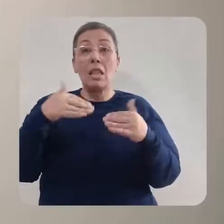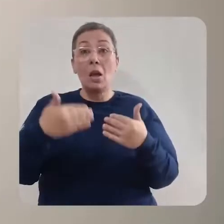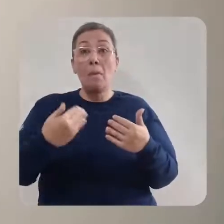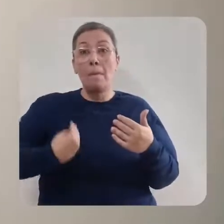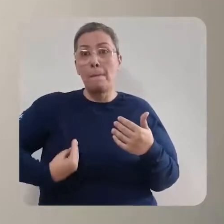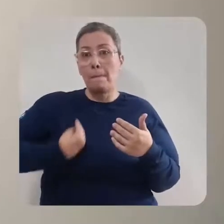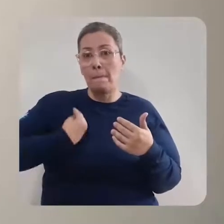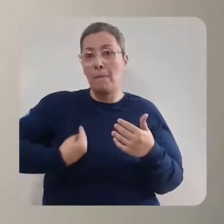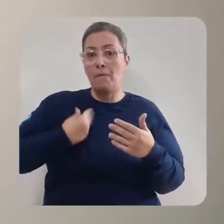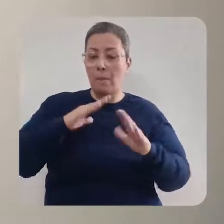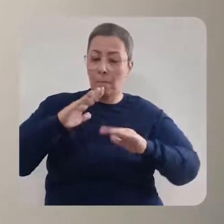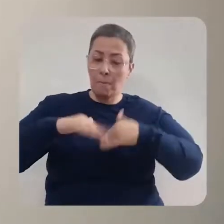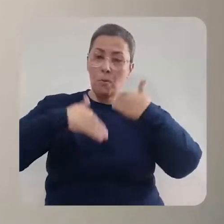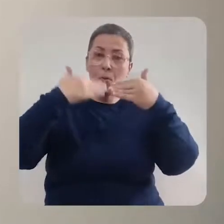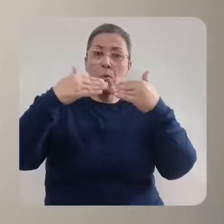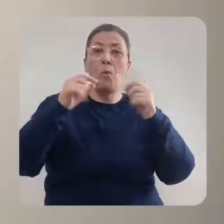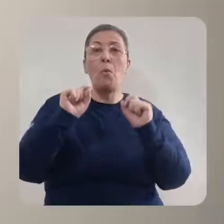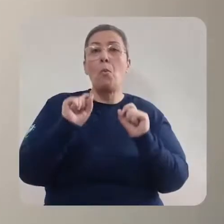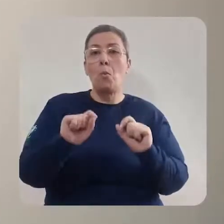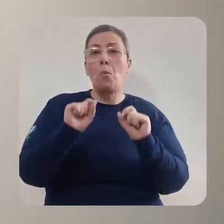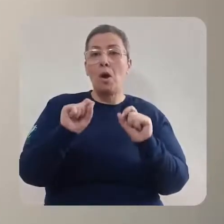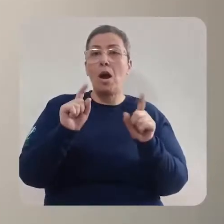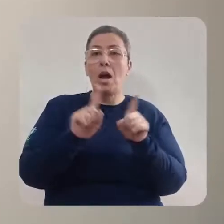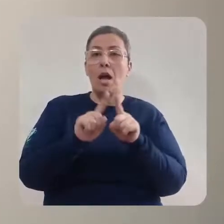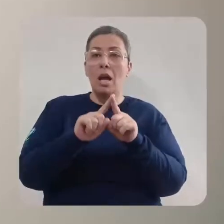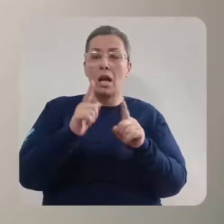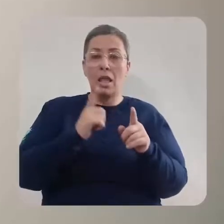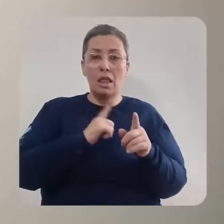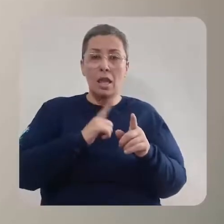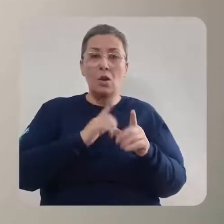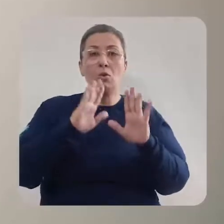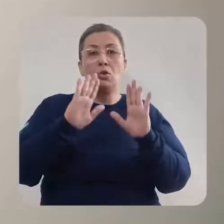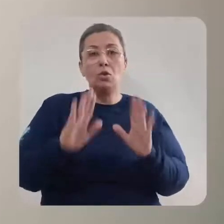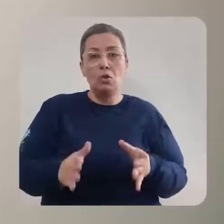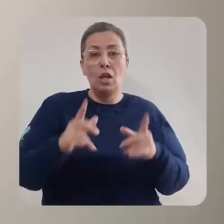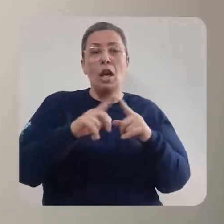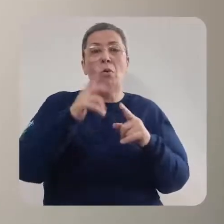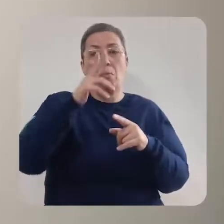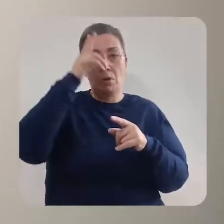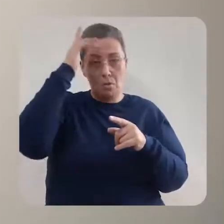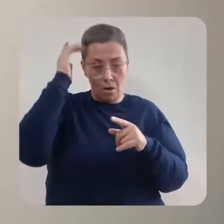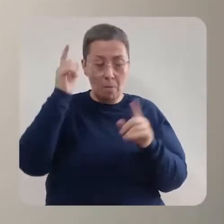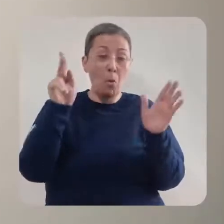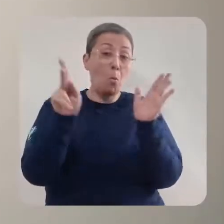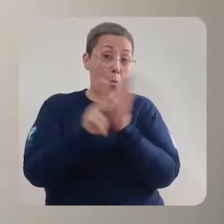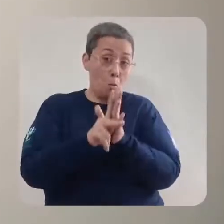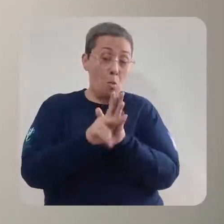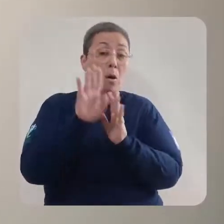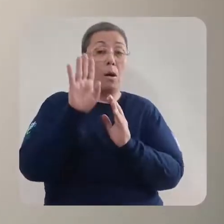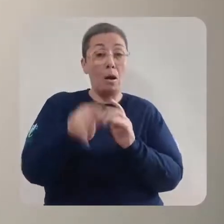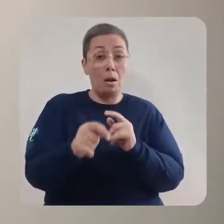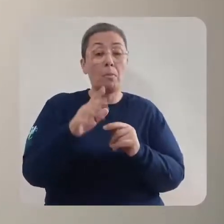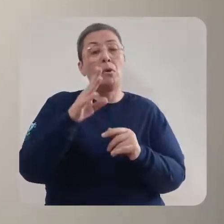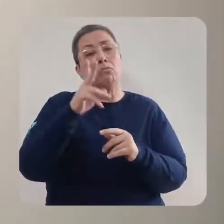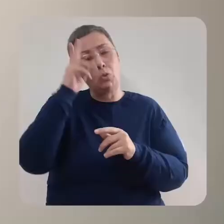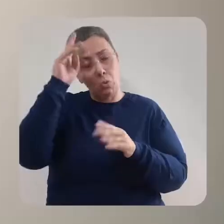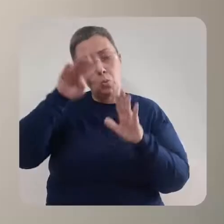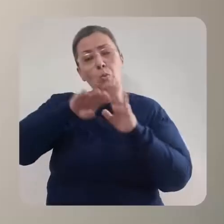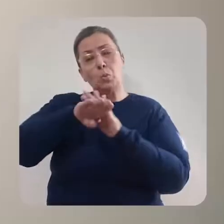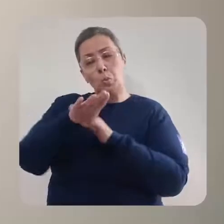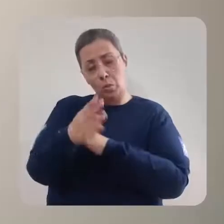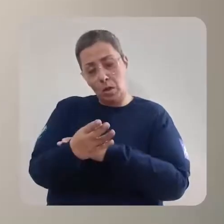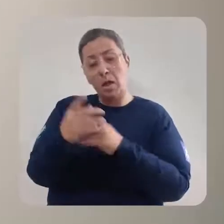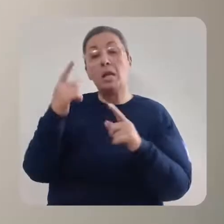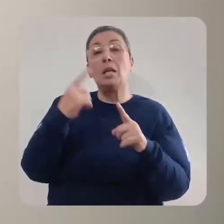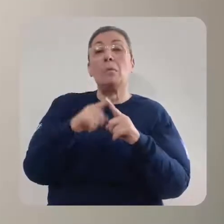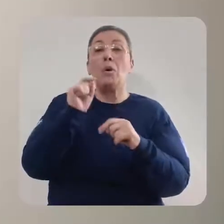nós vivenciamos um processo onde ele já tinha um cabeleireiro específico que ele cortava o